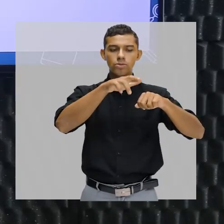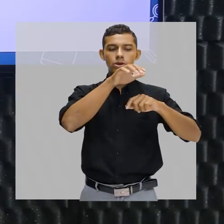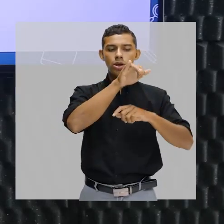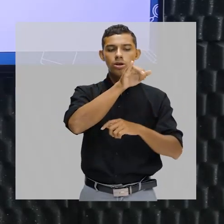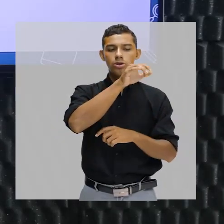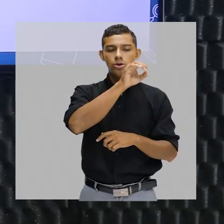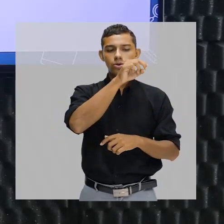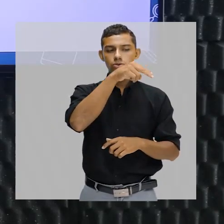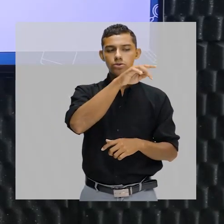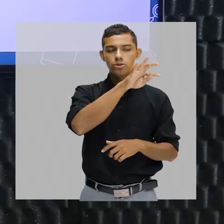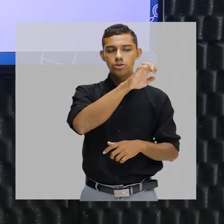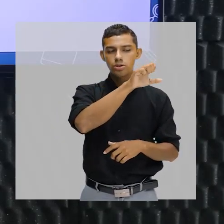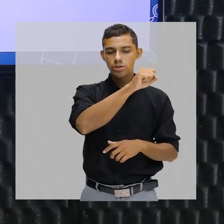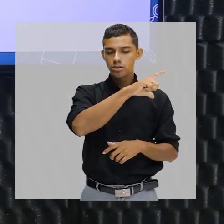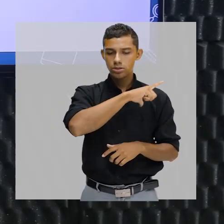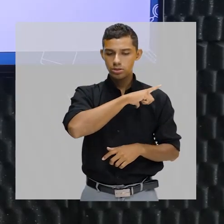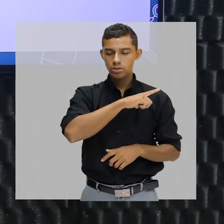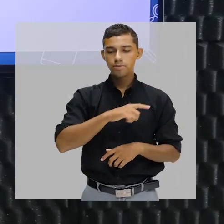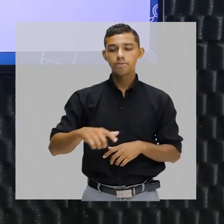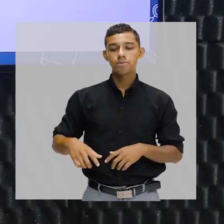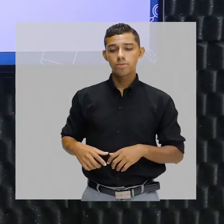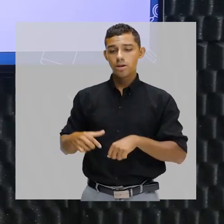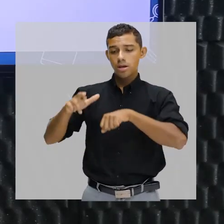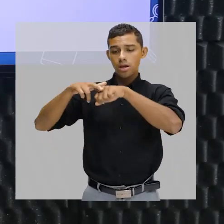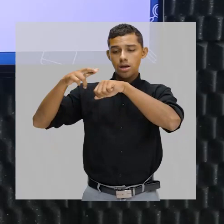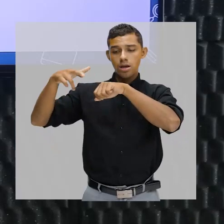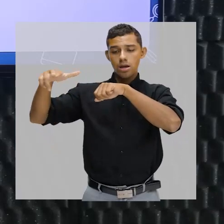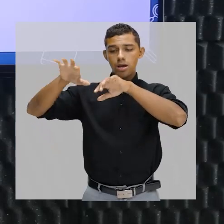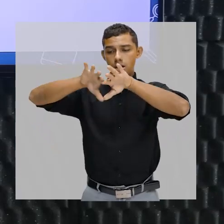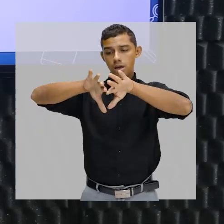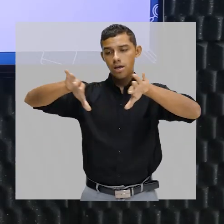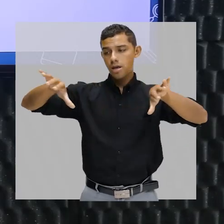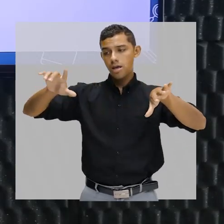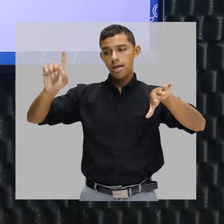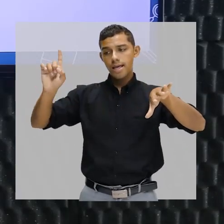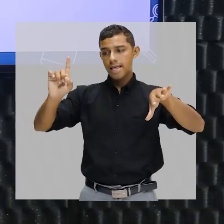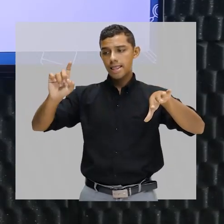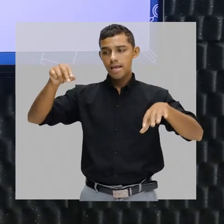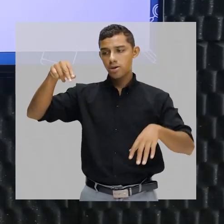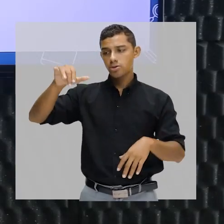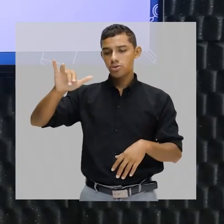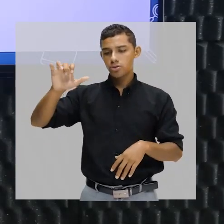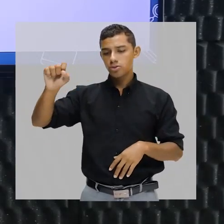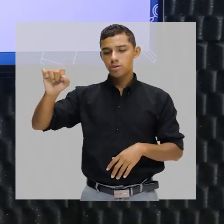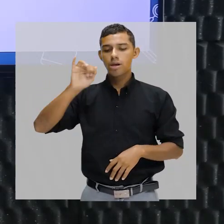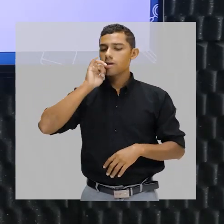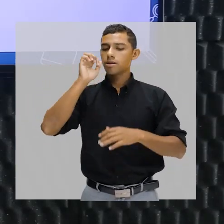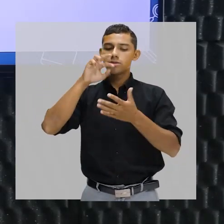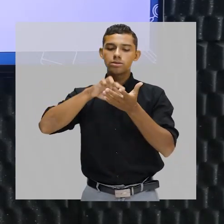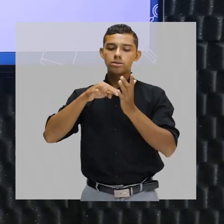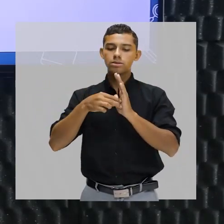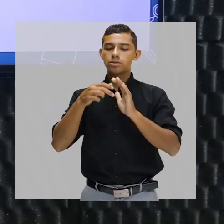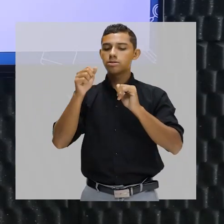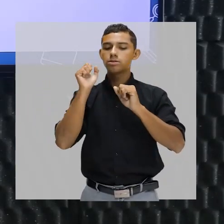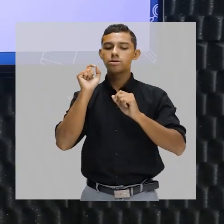ionizante, tá certo? Então quer dizer que o micro-ondas está abaixo da luz visível. A luz visível